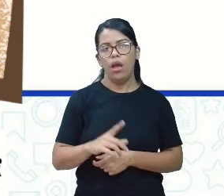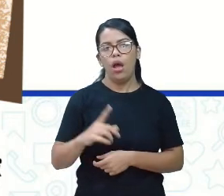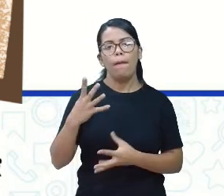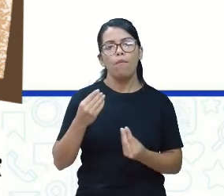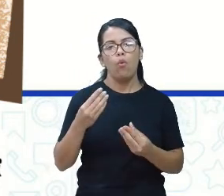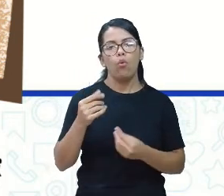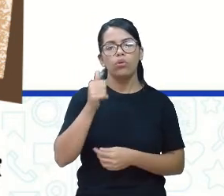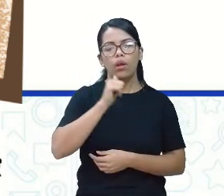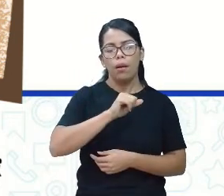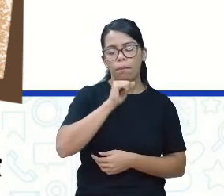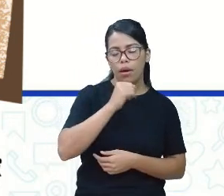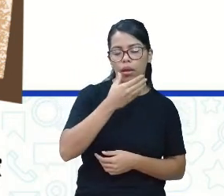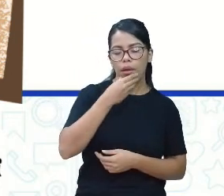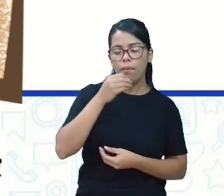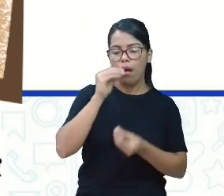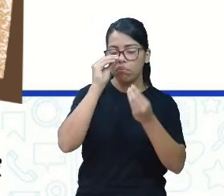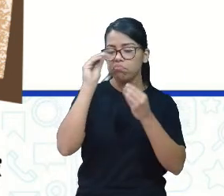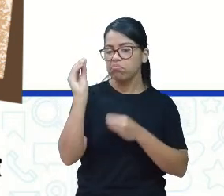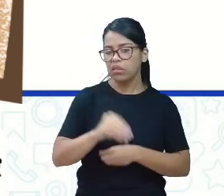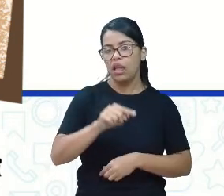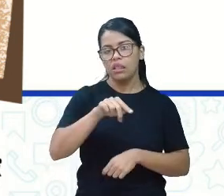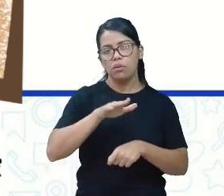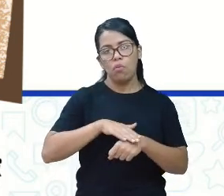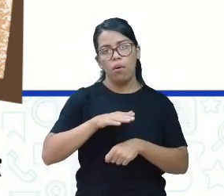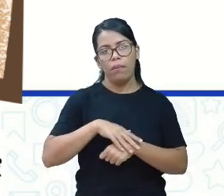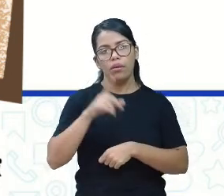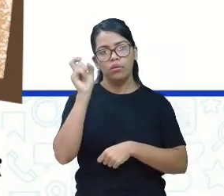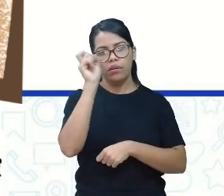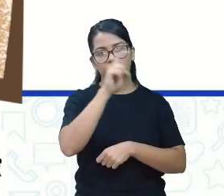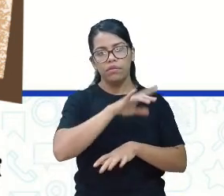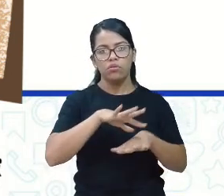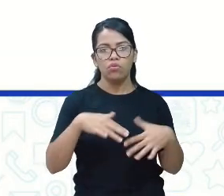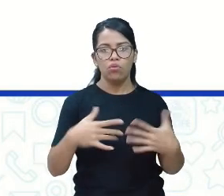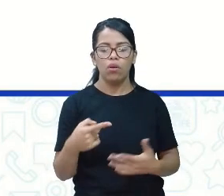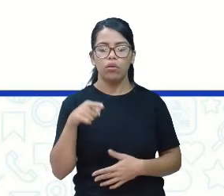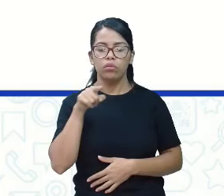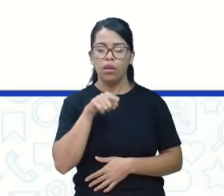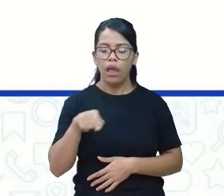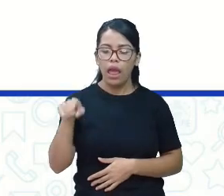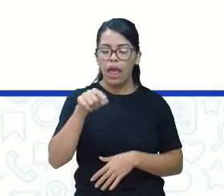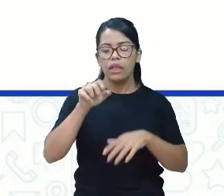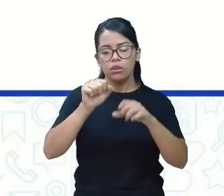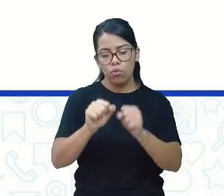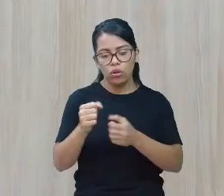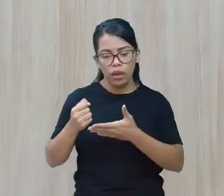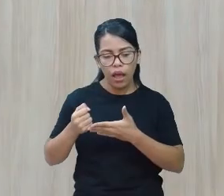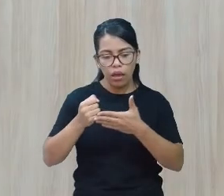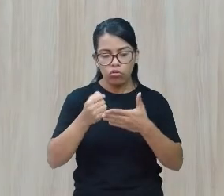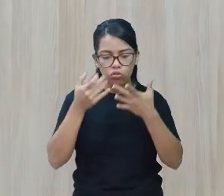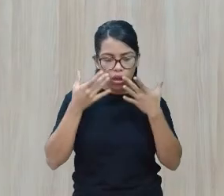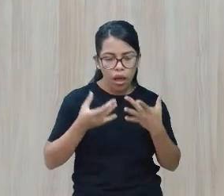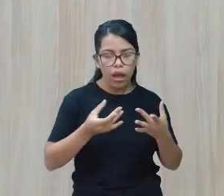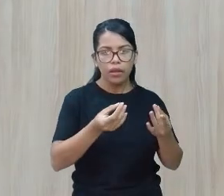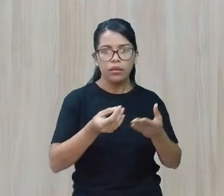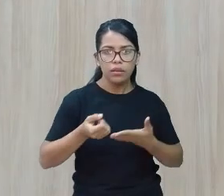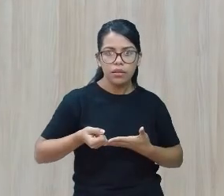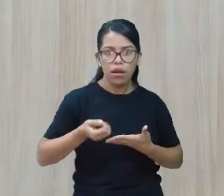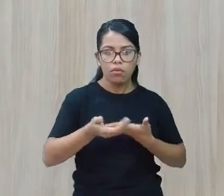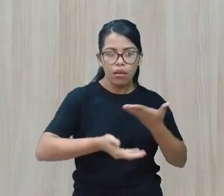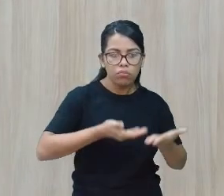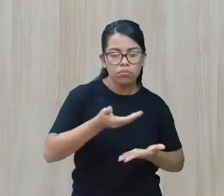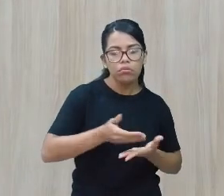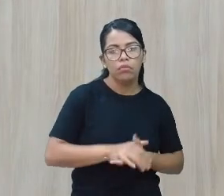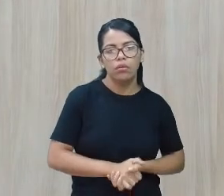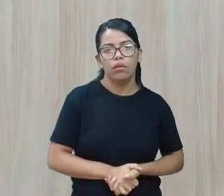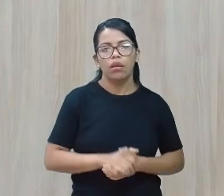nesse momento tão difícil, quando eles poderiam propiciar uma atenção e assistência. Há que